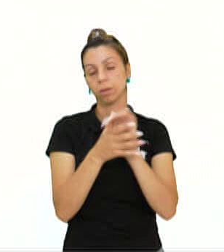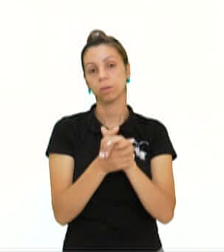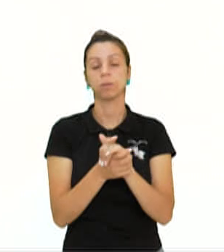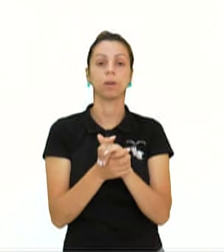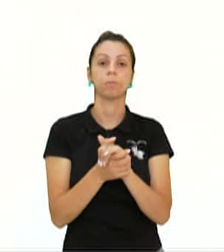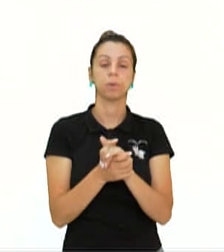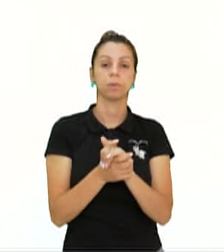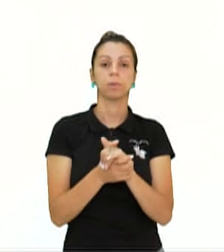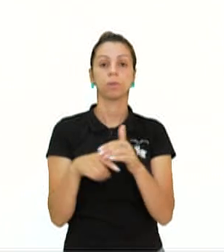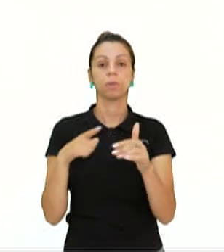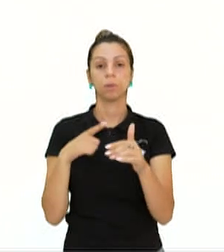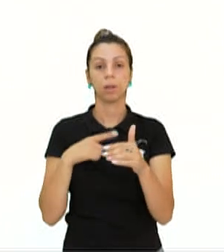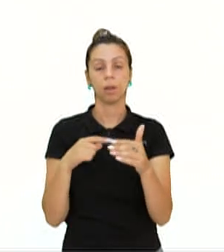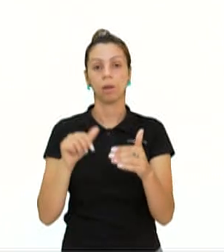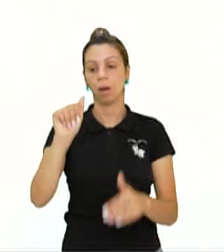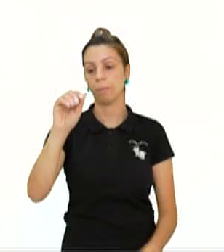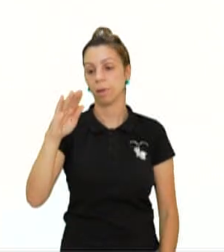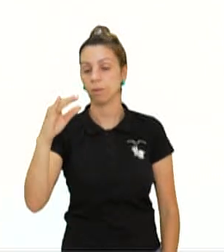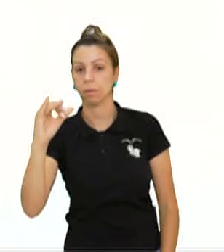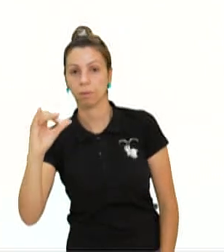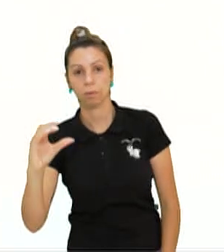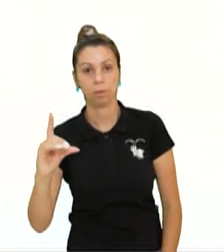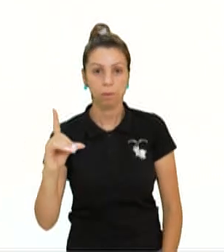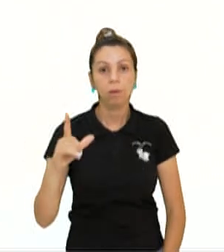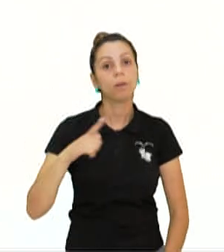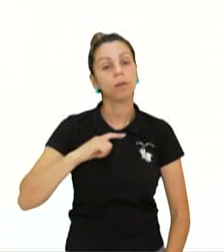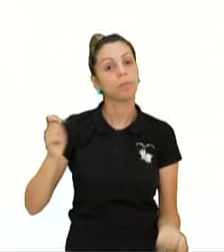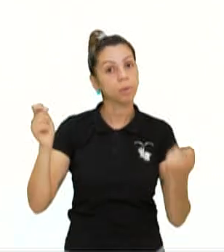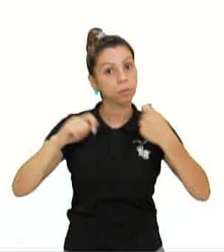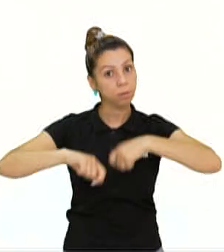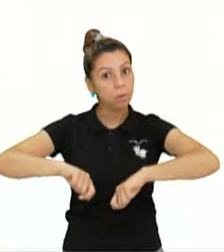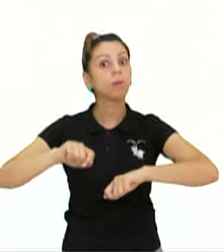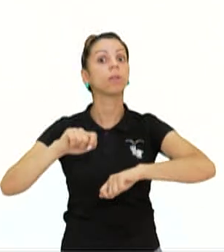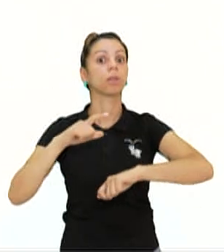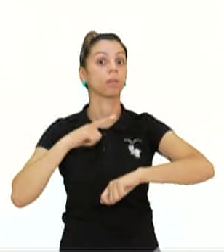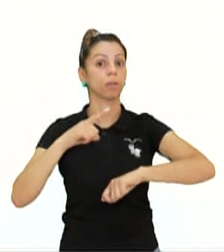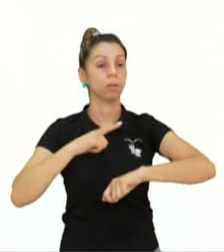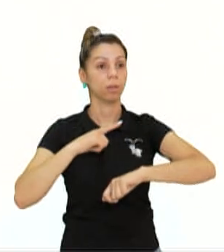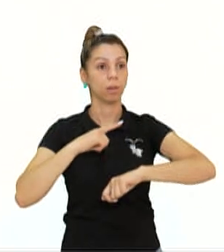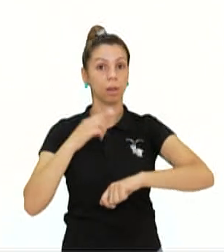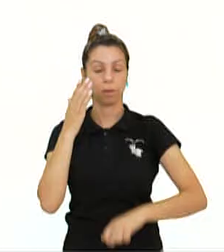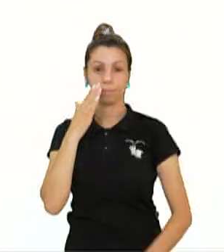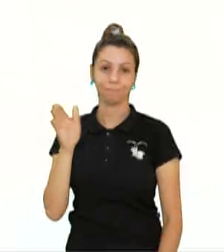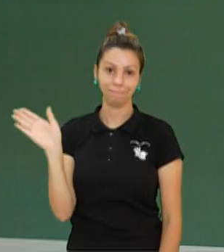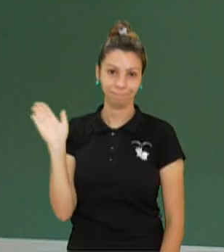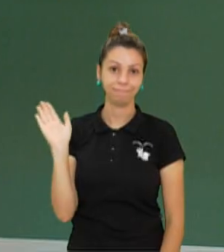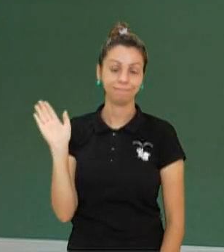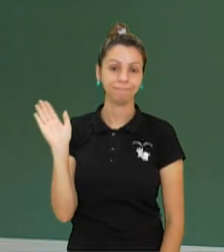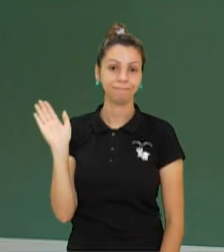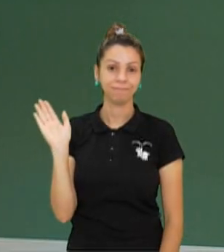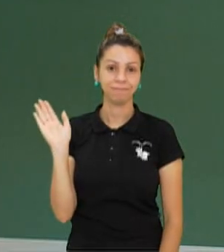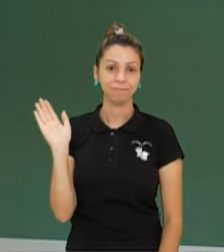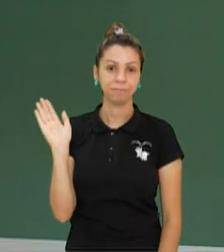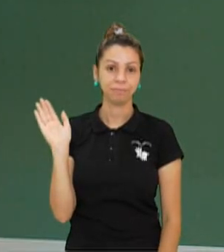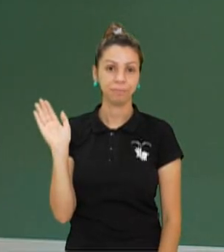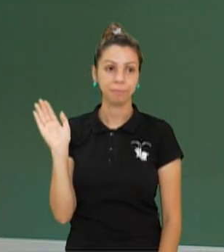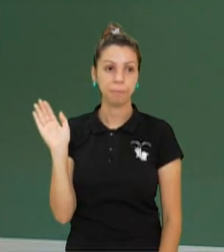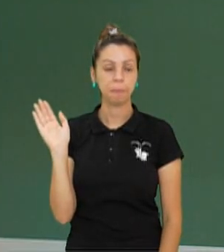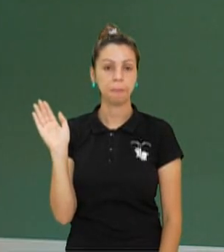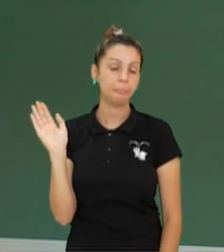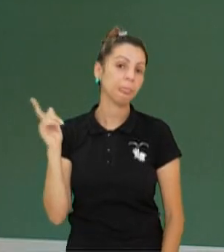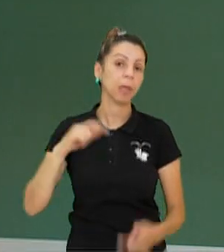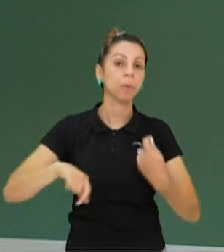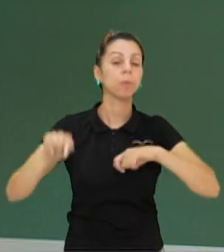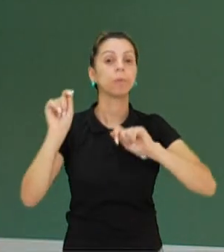lá, provavelmente o autor da questão coloque esse distrator aí, esse item, para quem